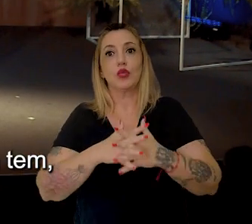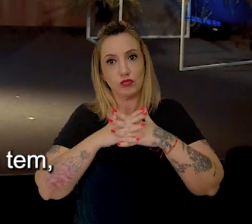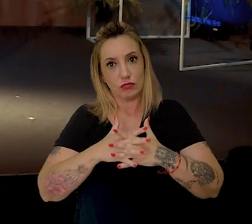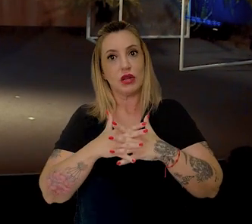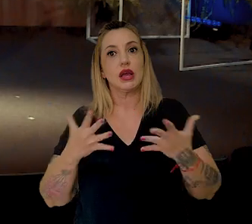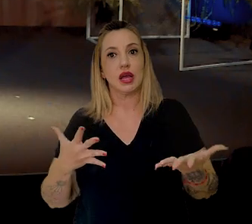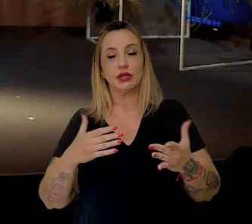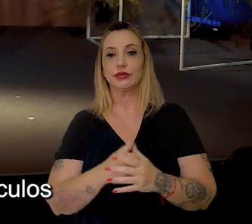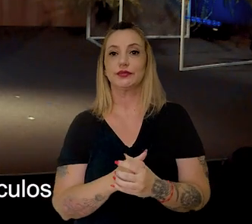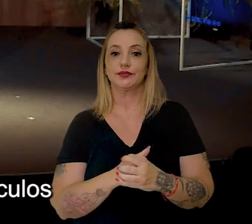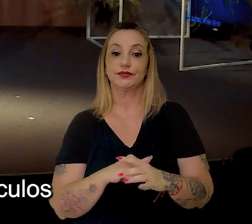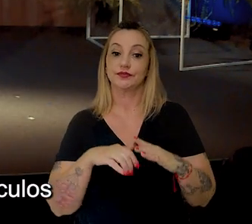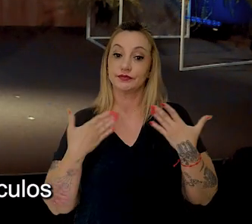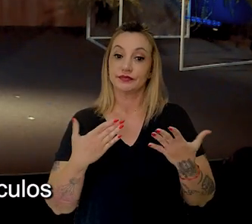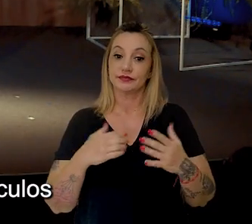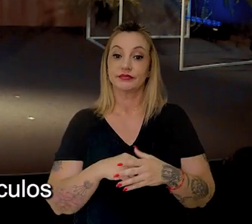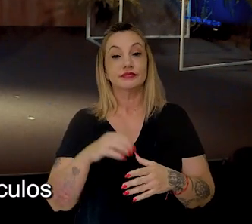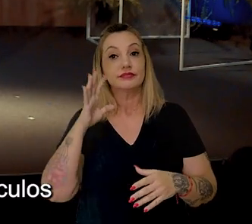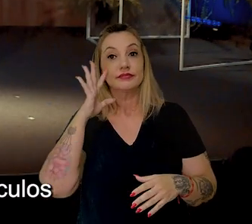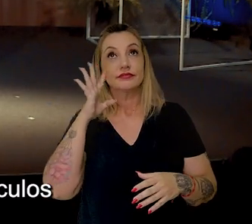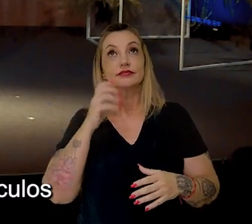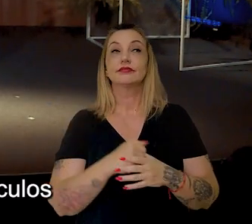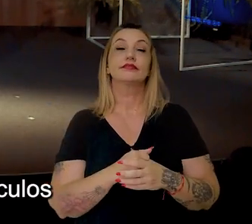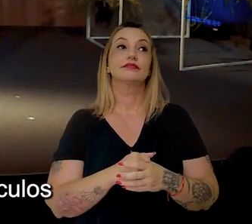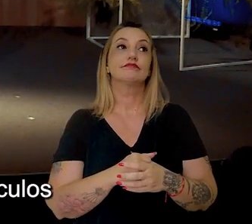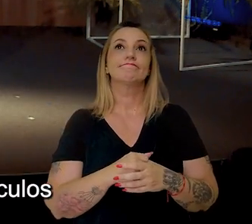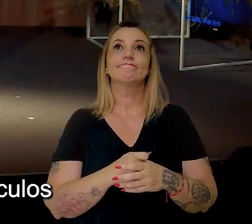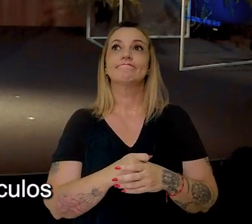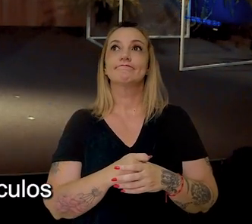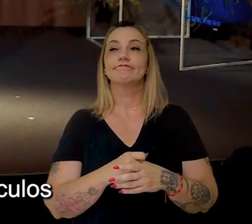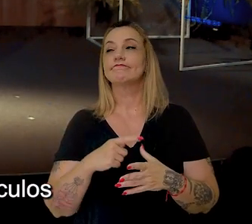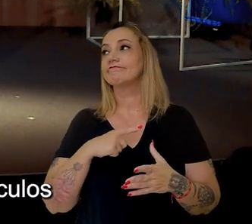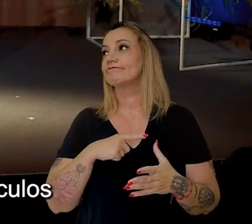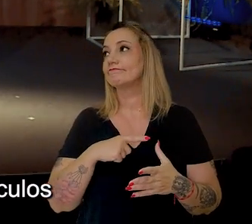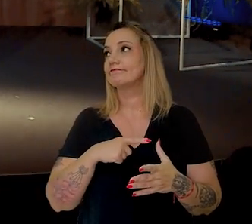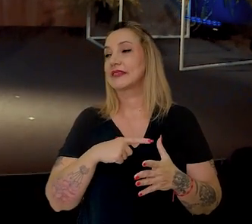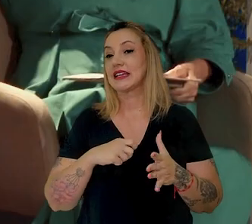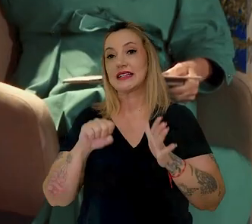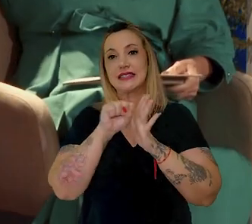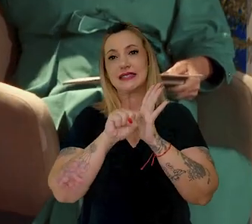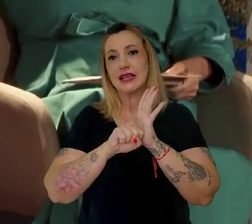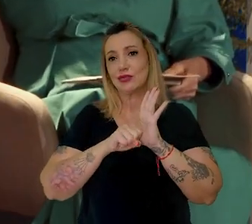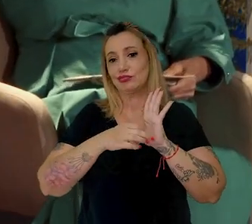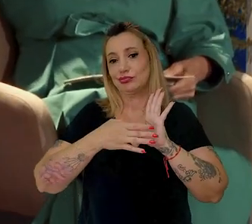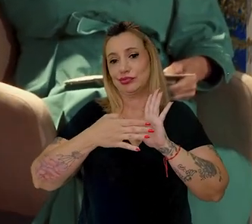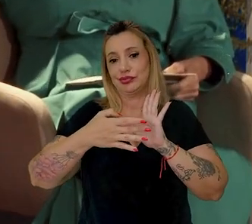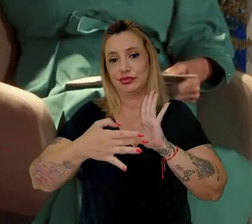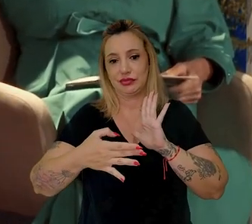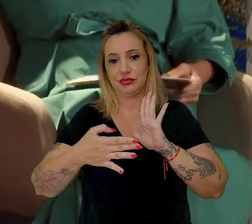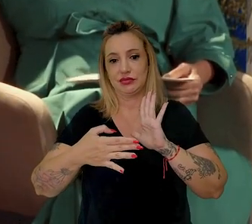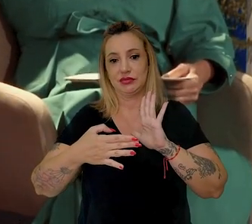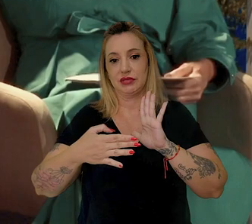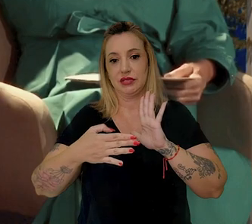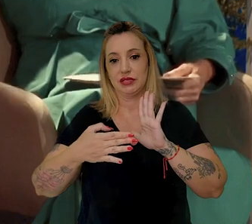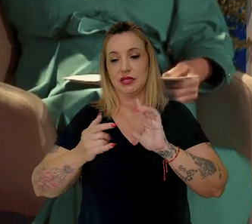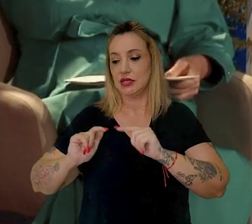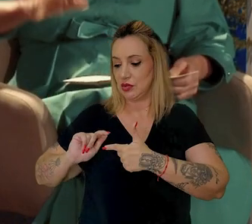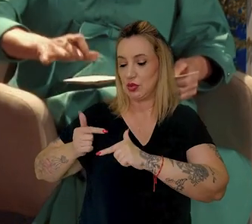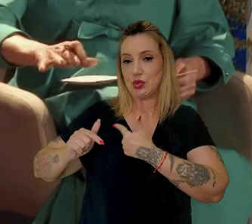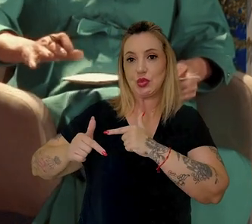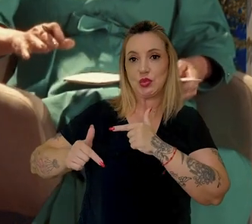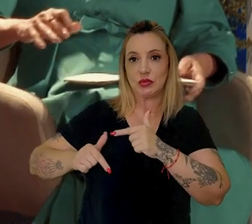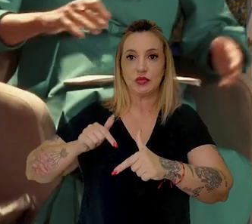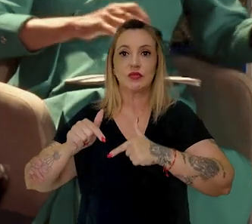muito complexo né mas então imagine assim você tem eh séculos de séculos de de de